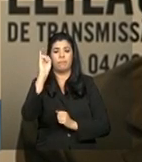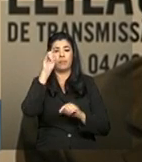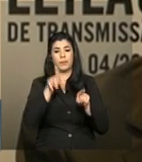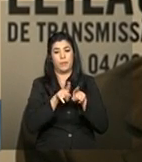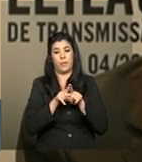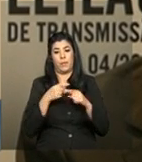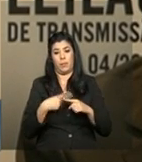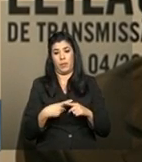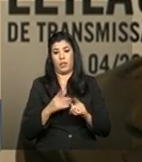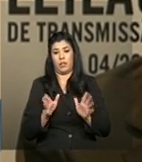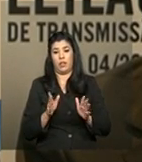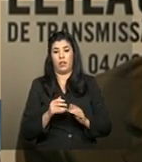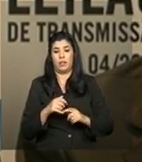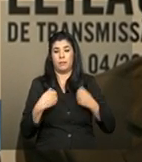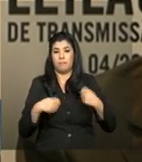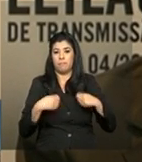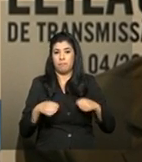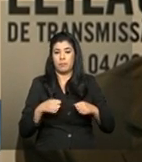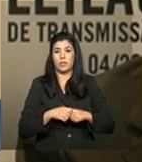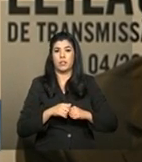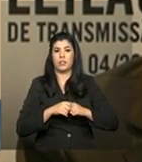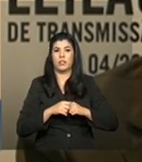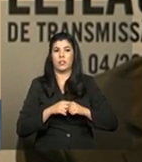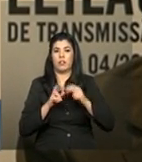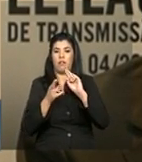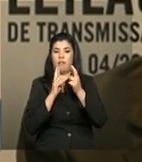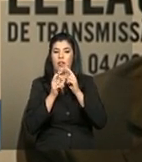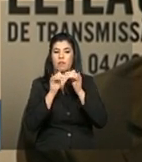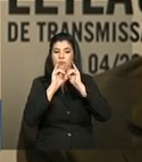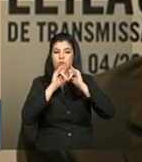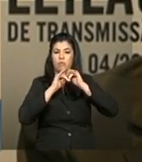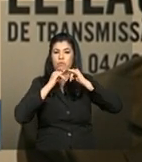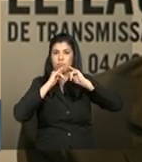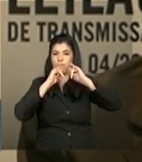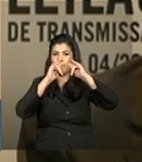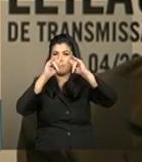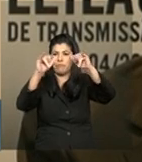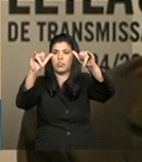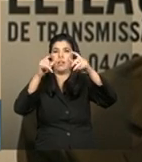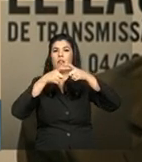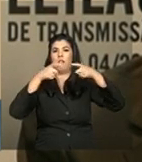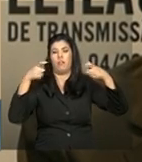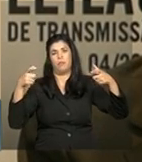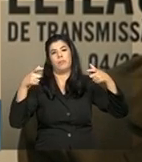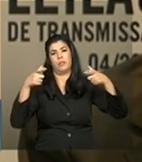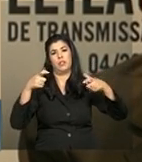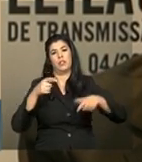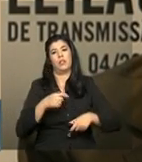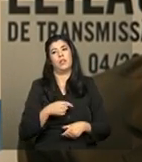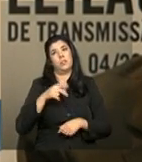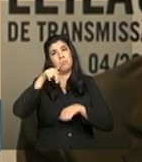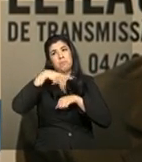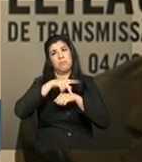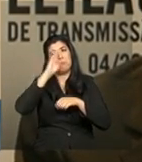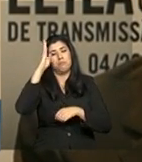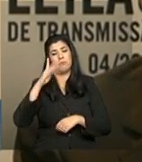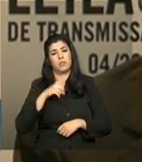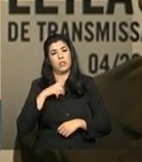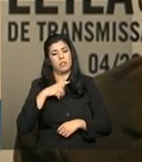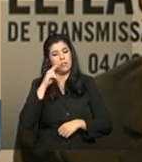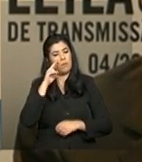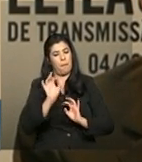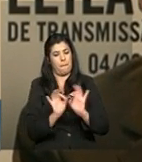precisando de geração no país. Então, esses lotes foram vendidos de forma, de acordo com o